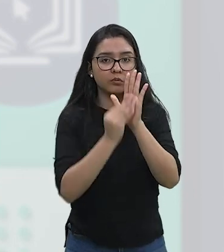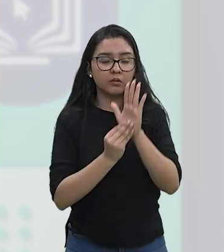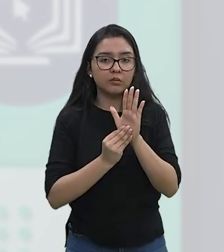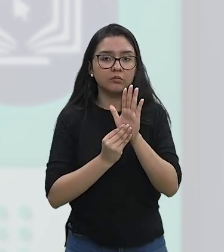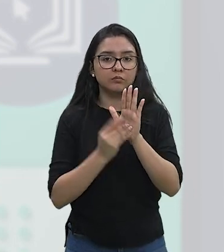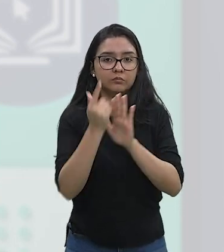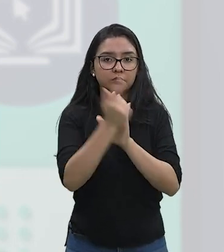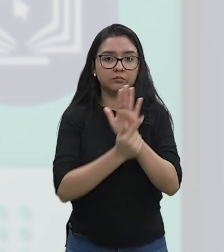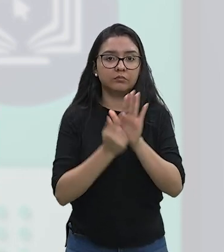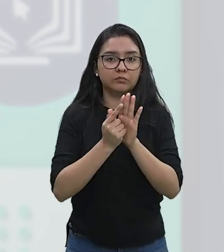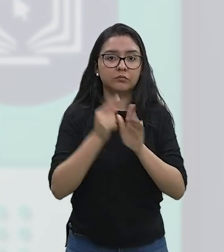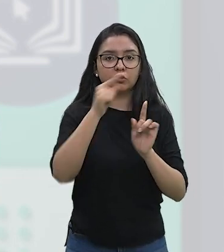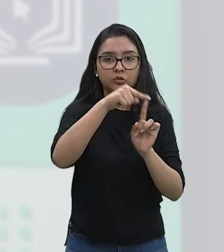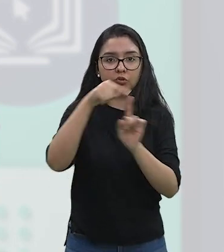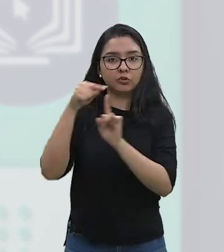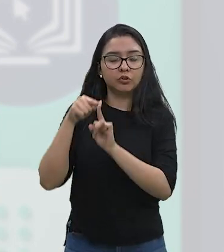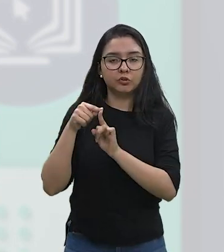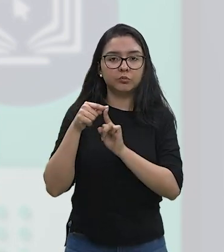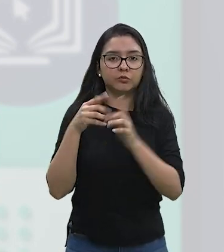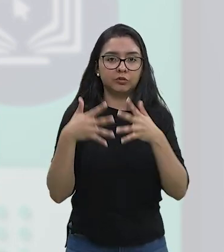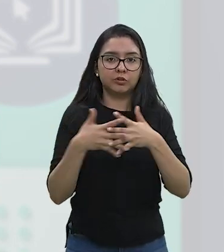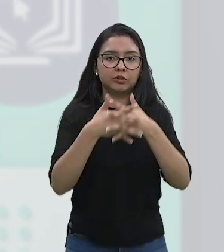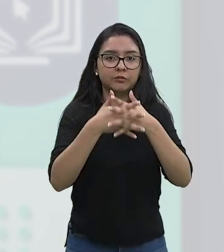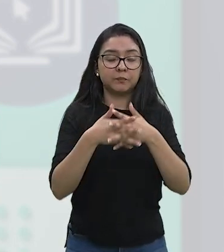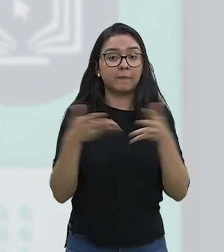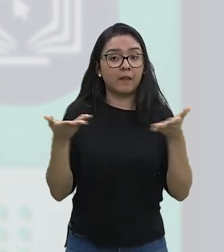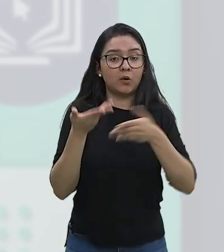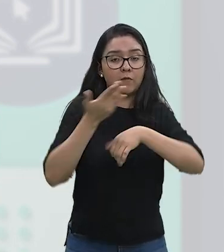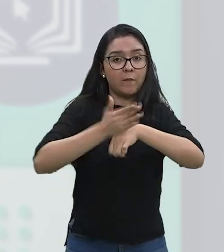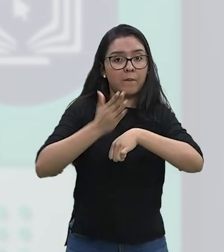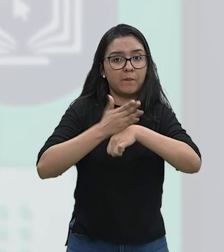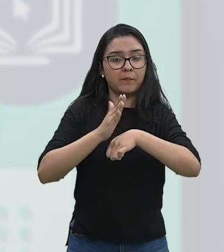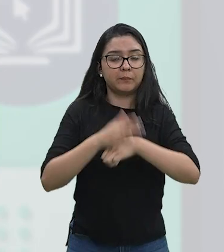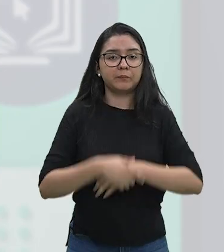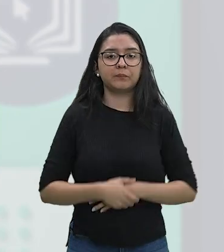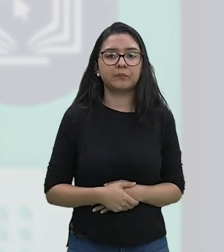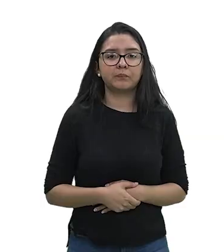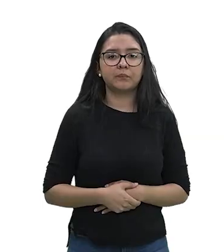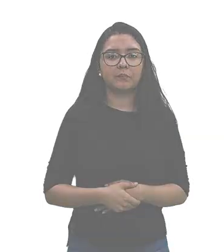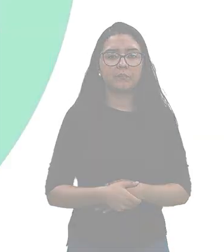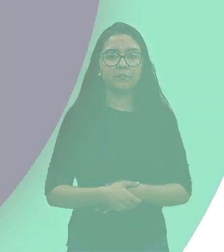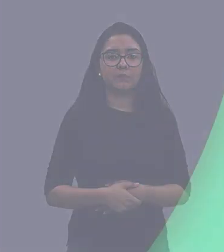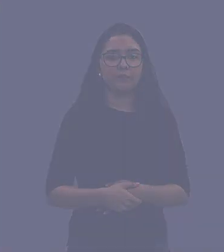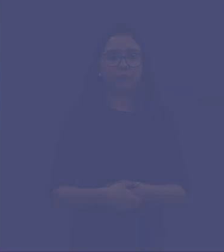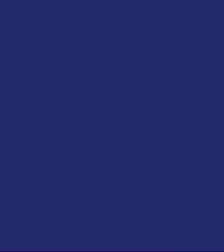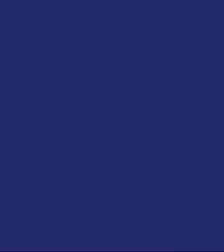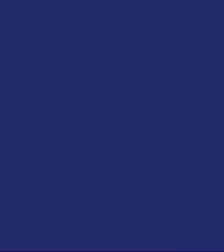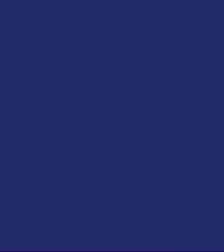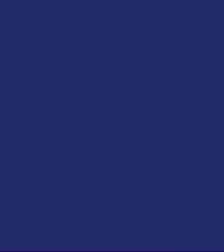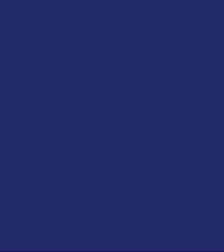contraturno digital sobre os tipos de tecidos. Vamos agora para o nosso aplicando.